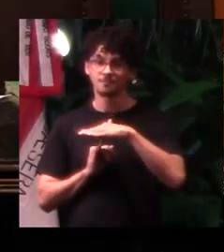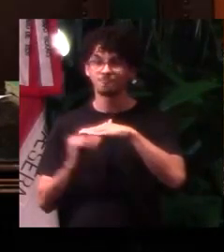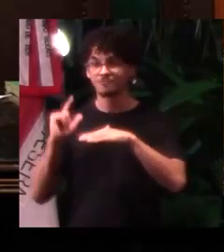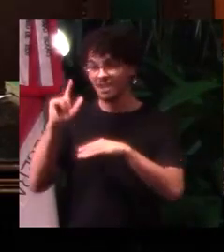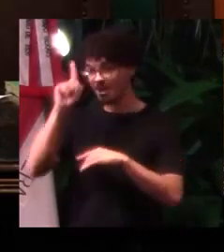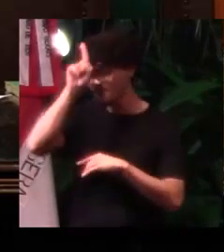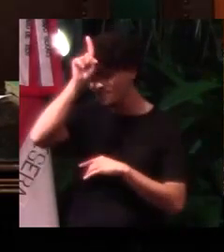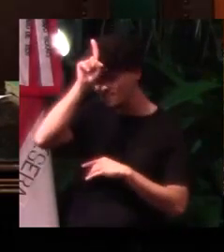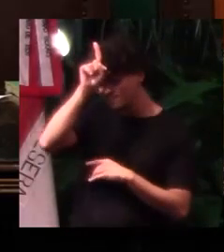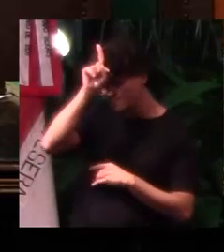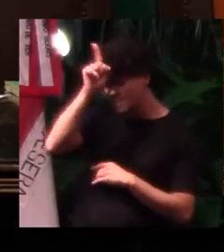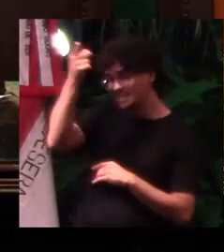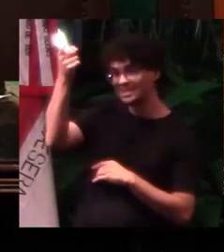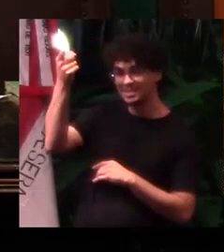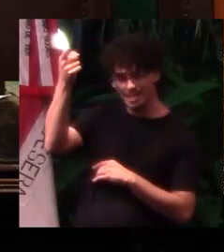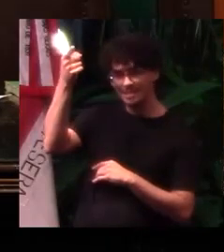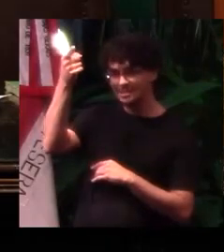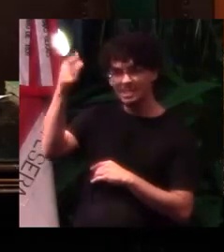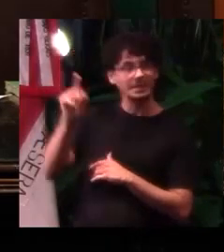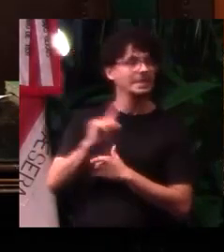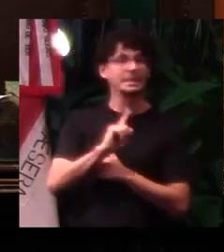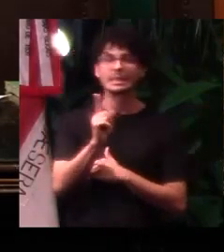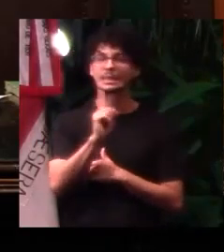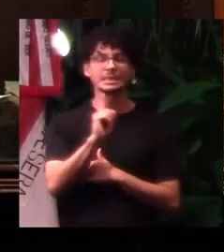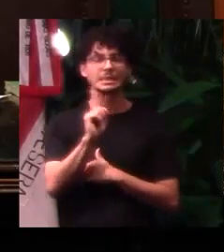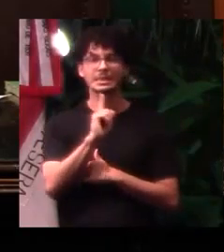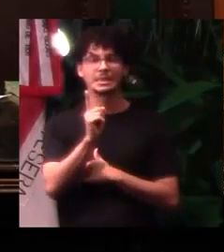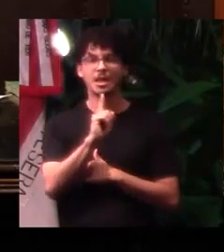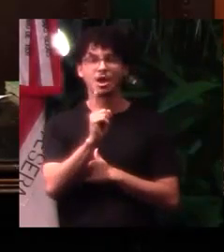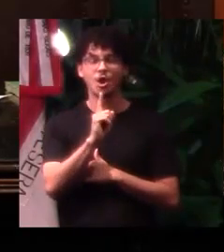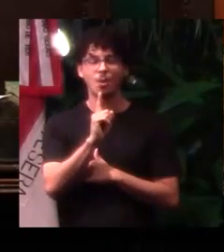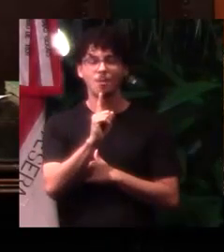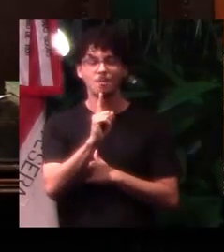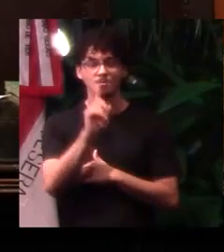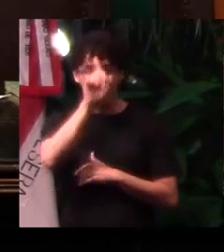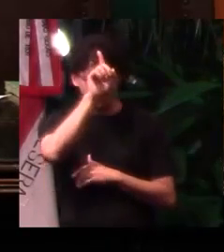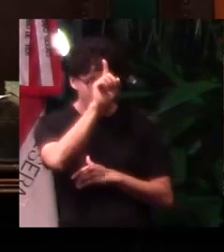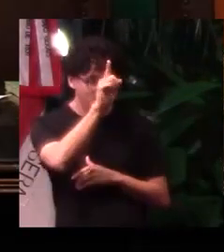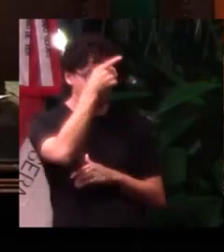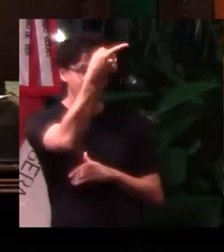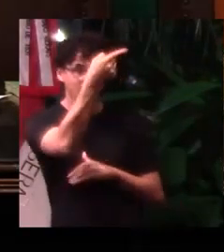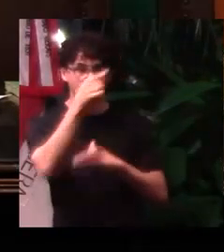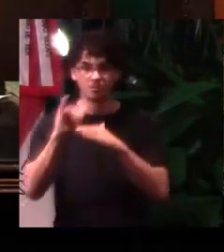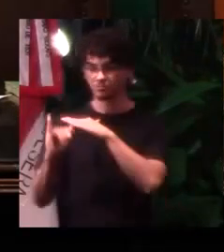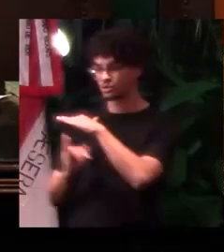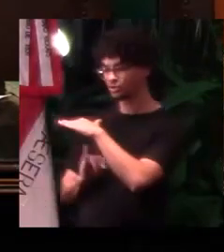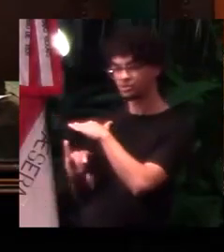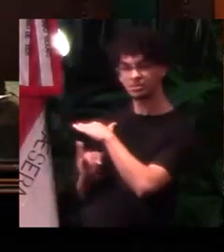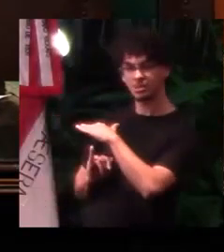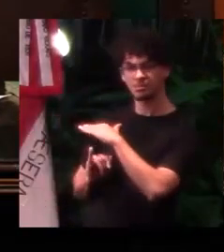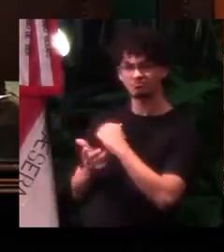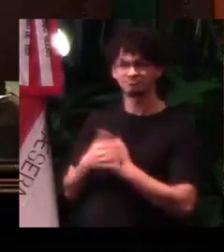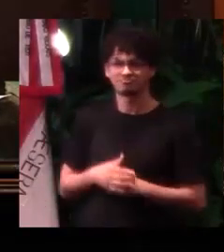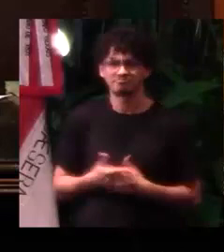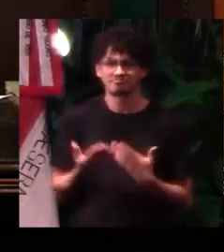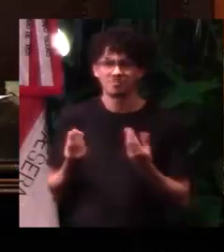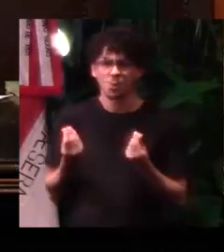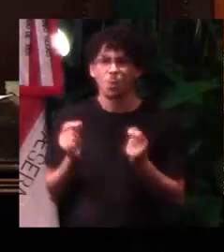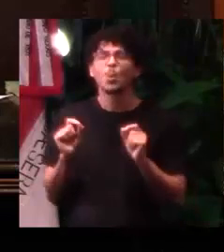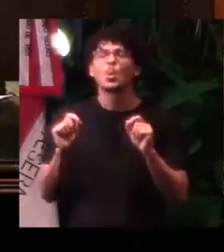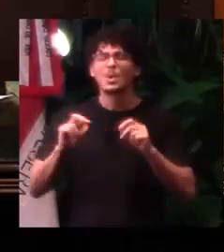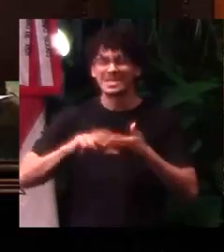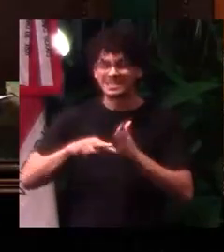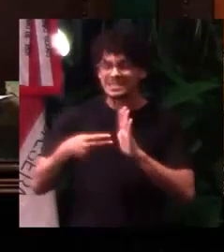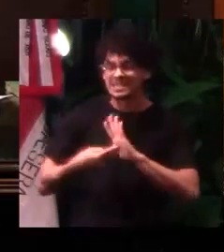fictícia e não uma ficção institucionalizada. E o que significa ser